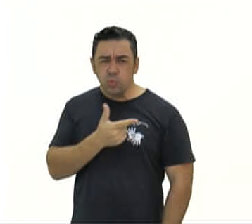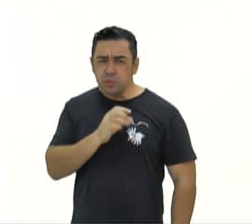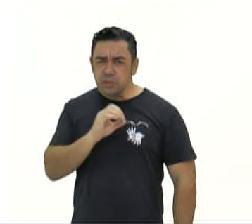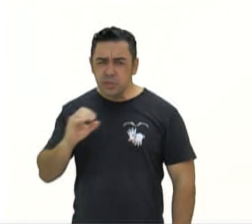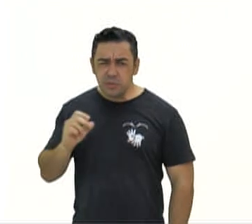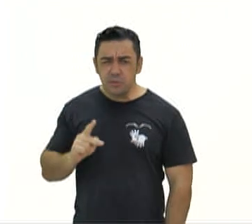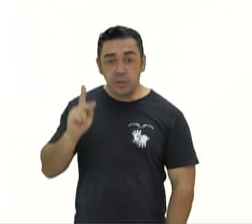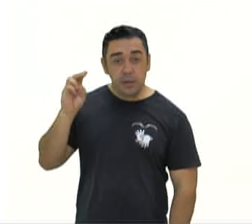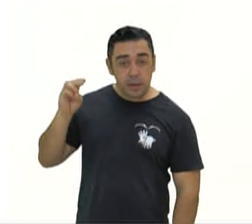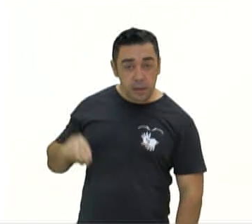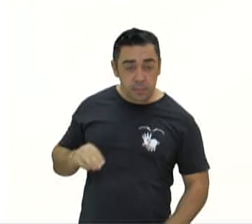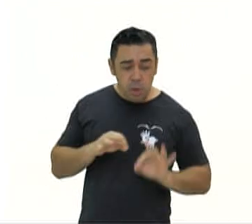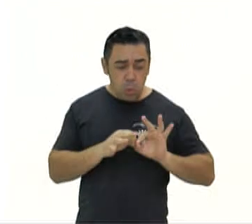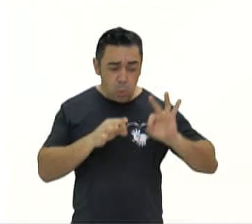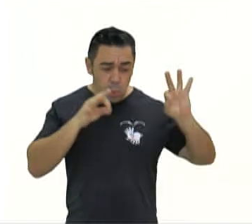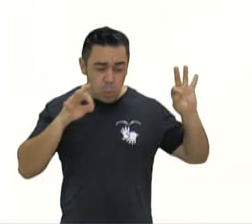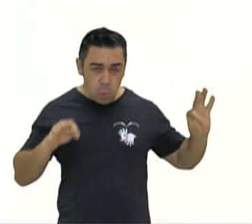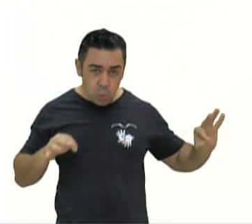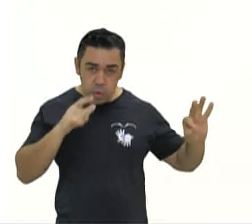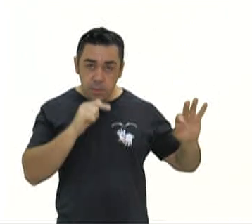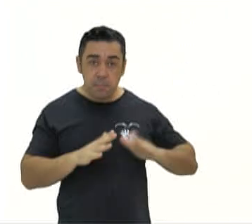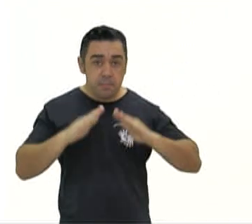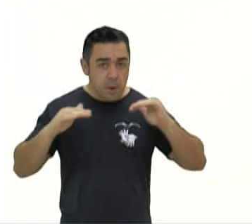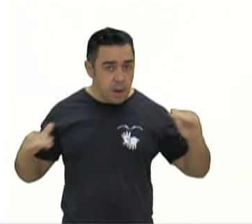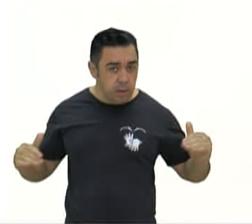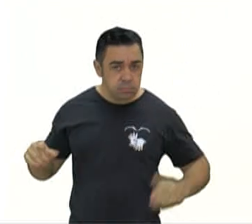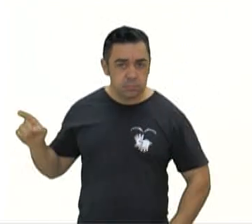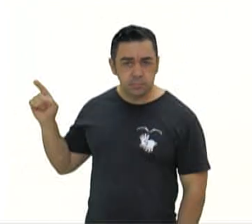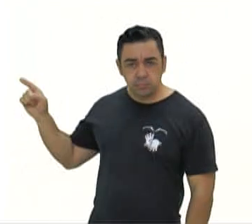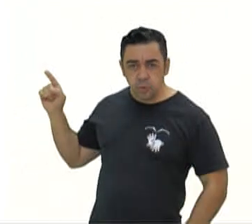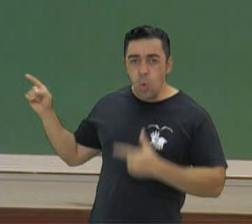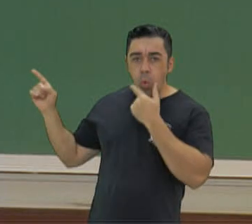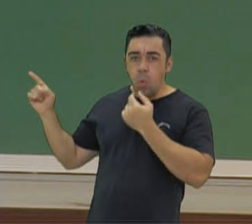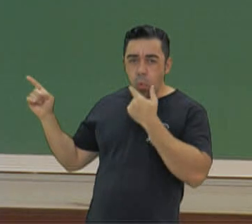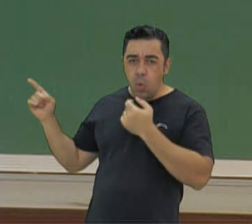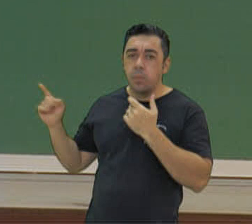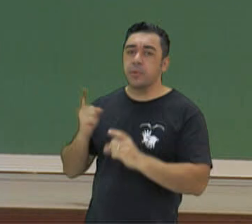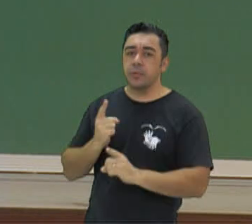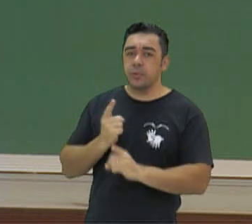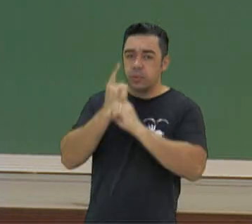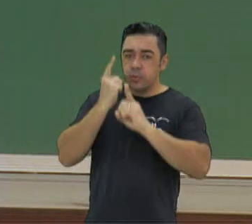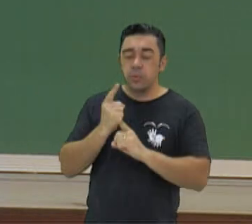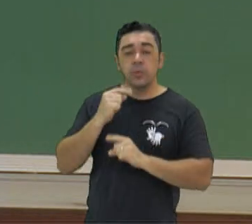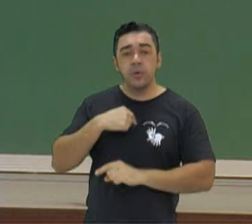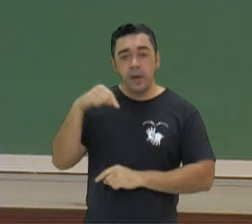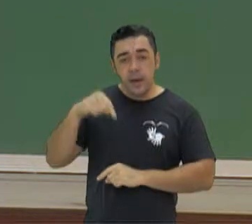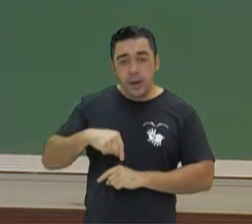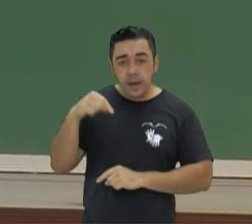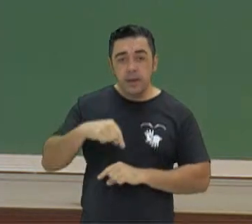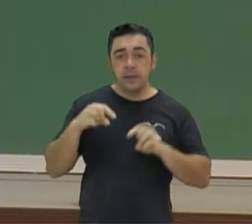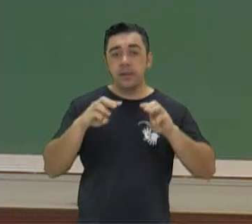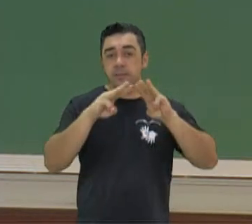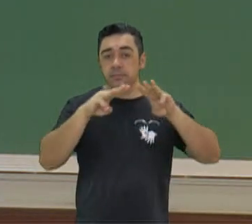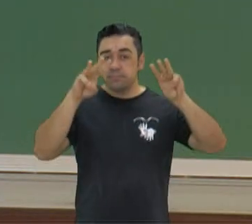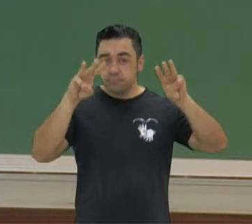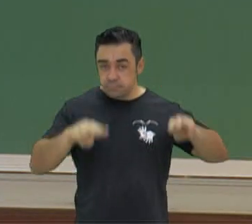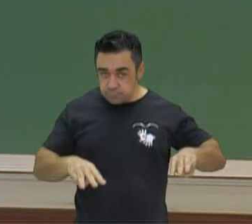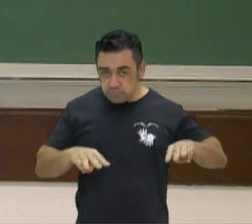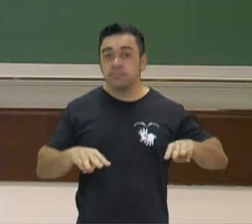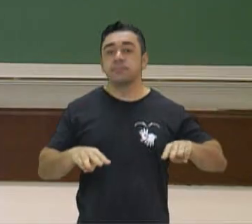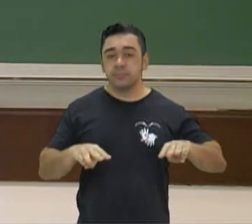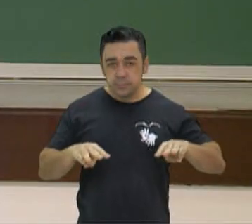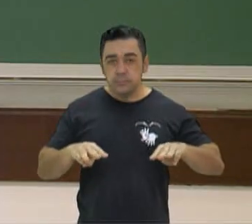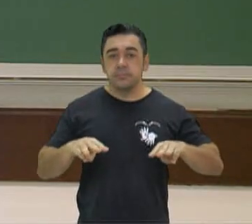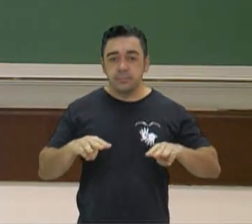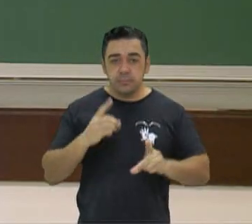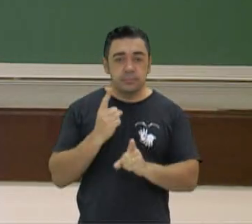ganha prêmio internacional. Então aqui está falando do jovem que fez uma descoberta bem bacana aqui da Universidade Federal do Paraná. Olha só que